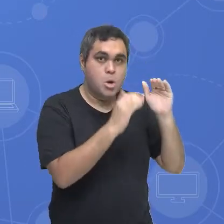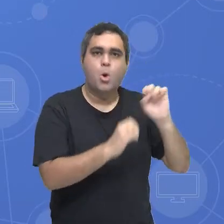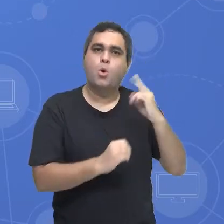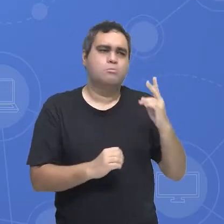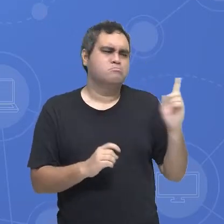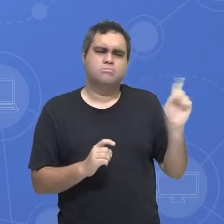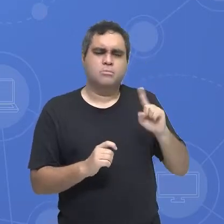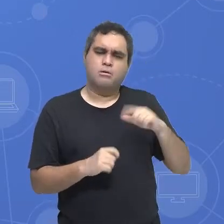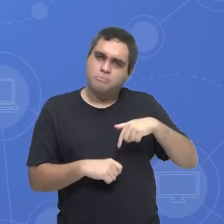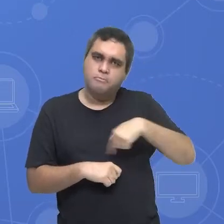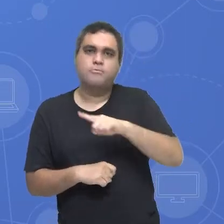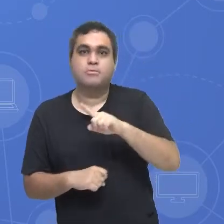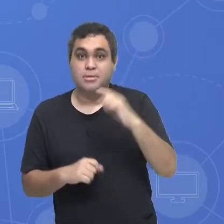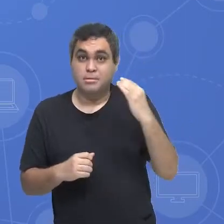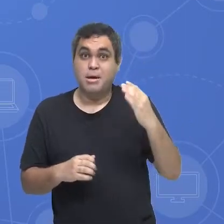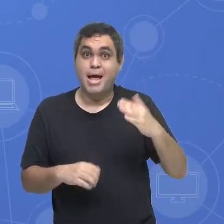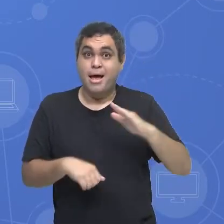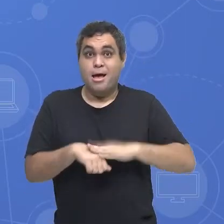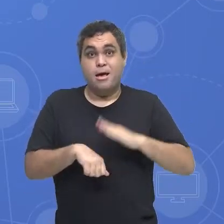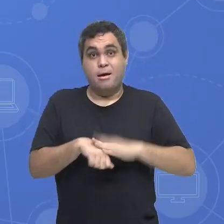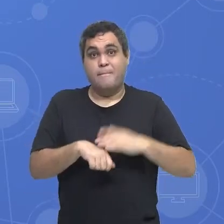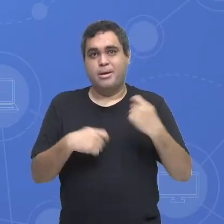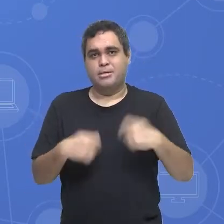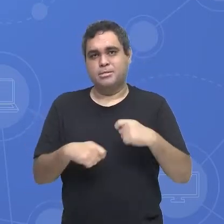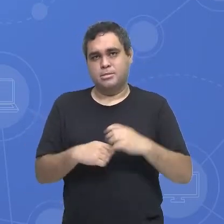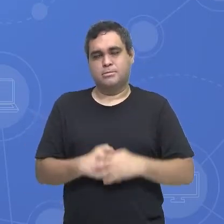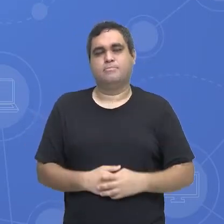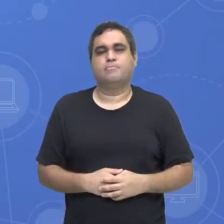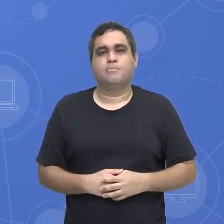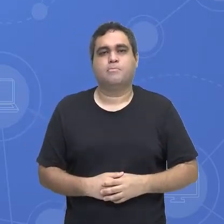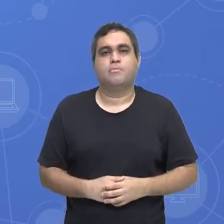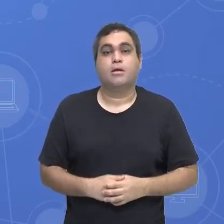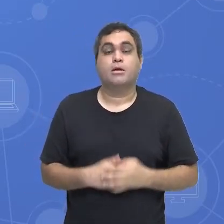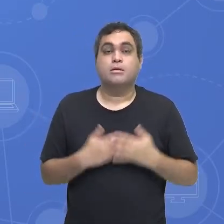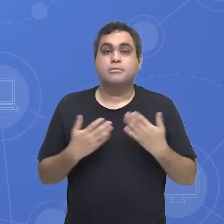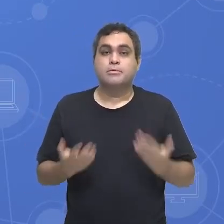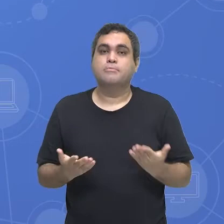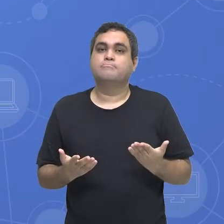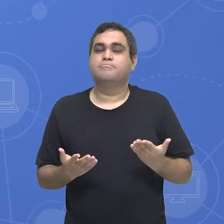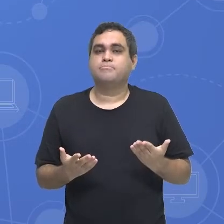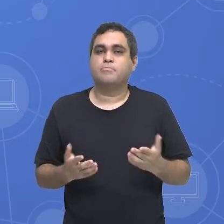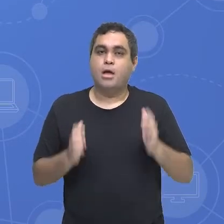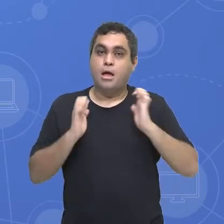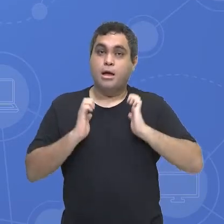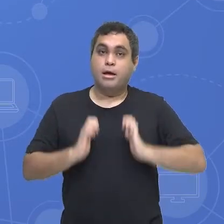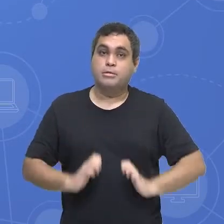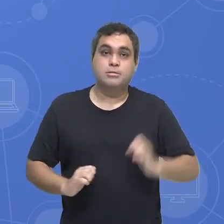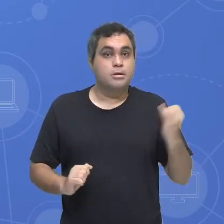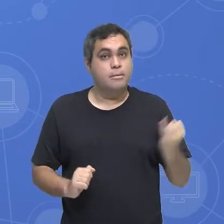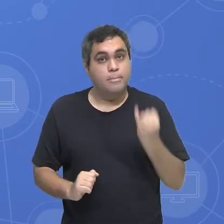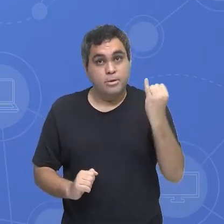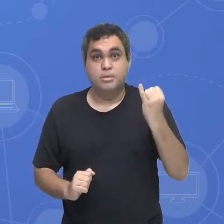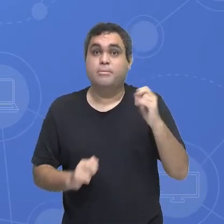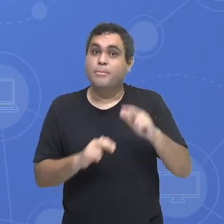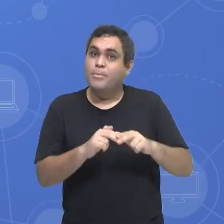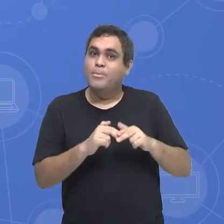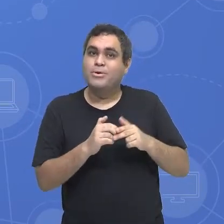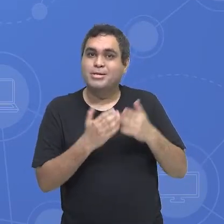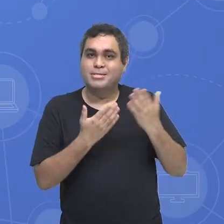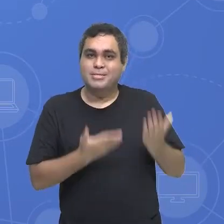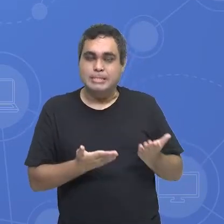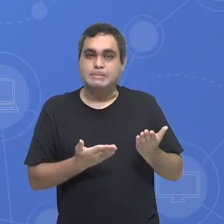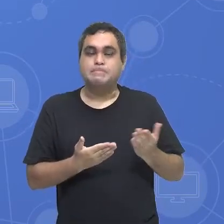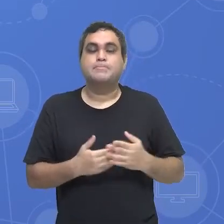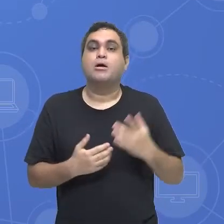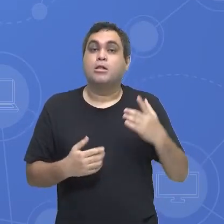essa decisão. Perfeito? Então, olha só, a questão da ética, então, ela é muito importante nesse sentido. Quando eu